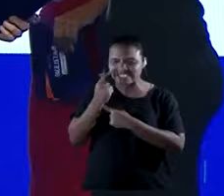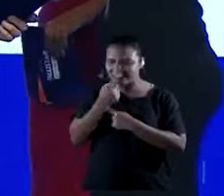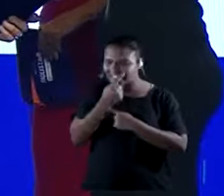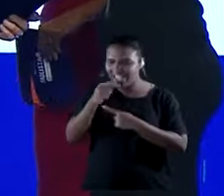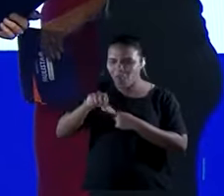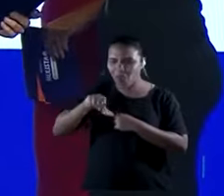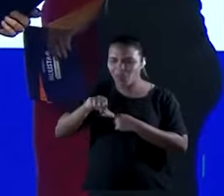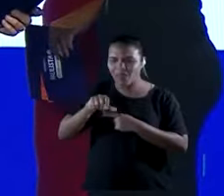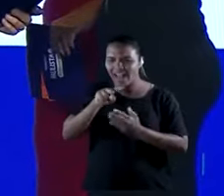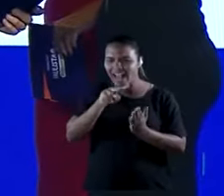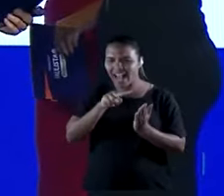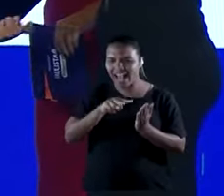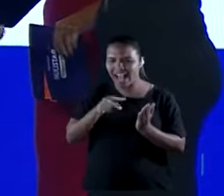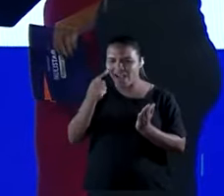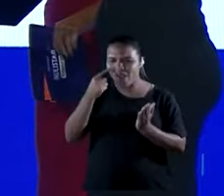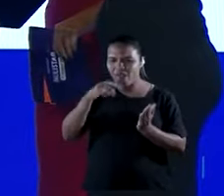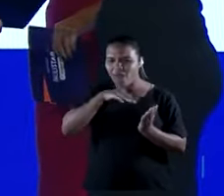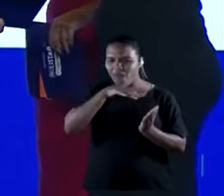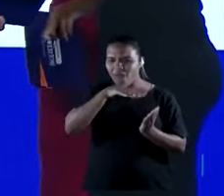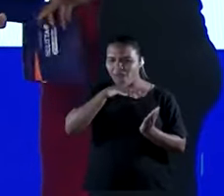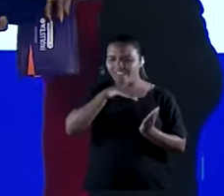Por isso que eu comento mal, porque não enxergo. Tá certo.